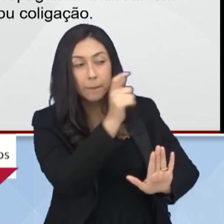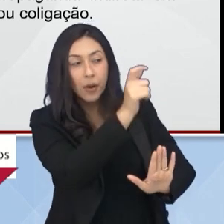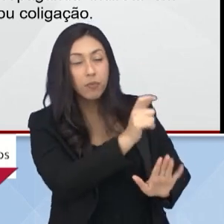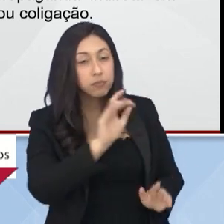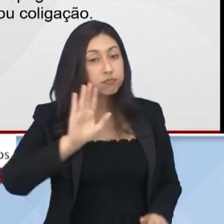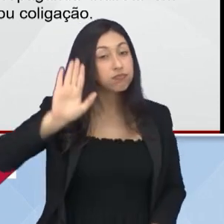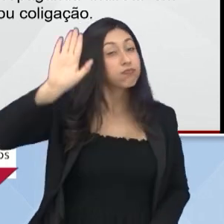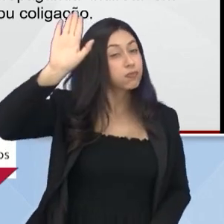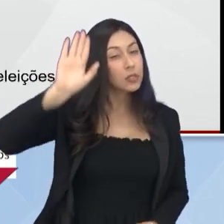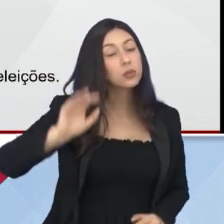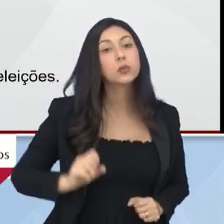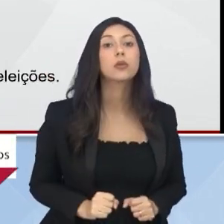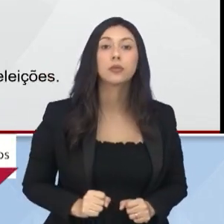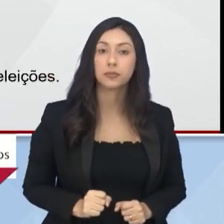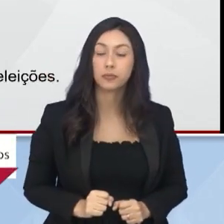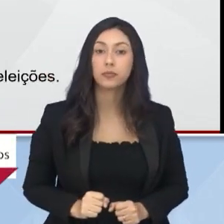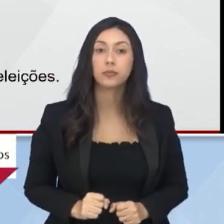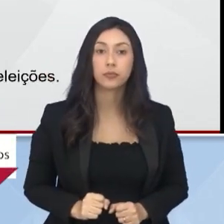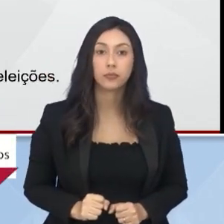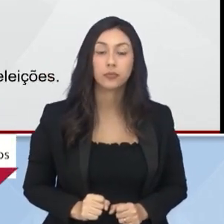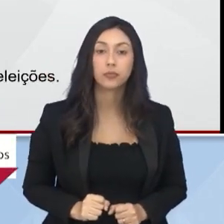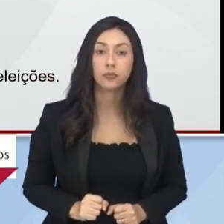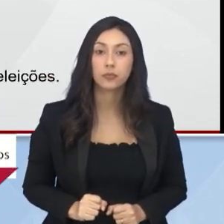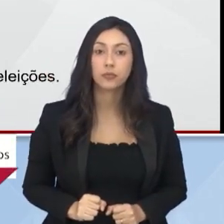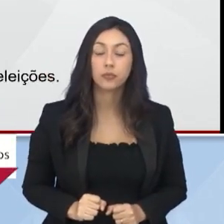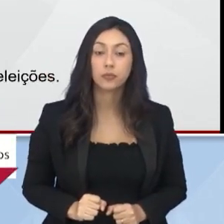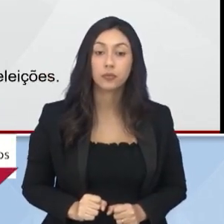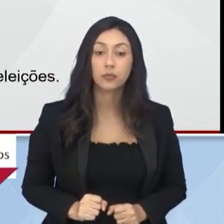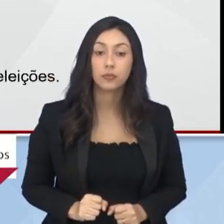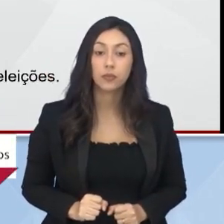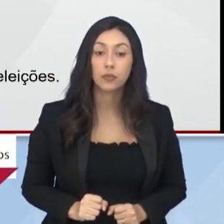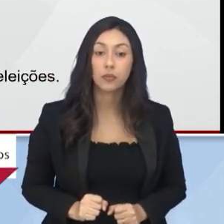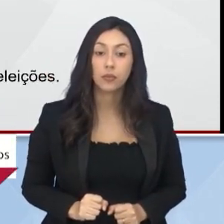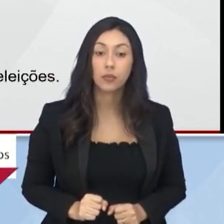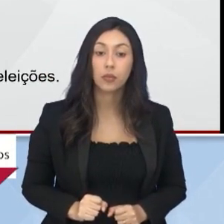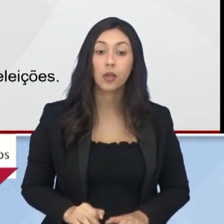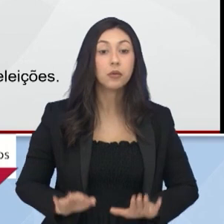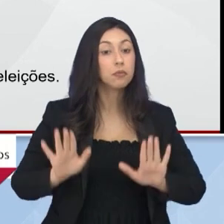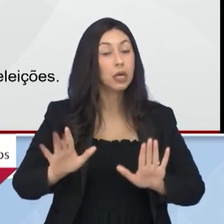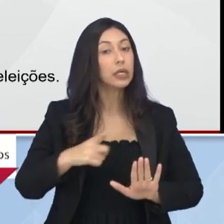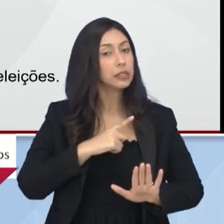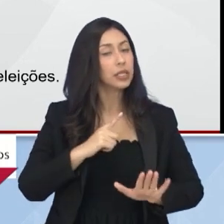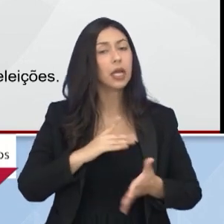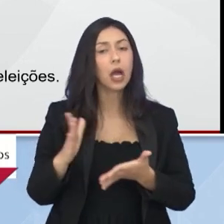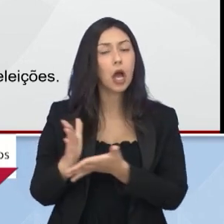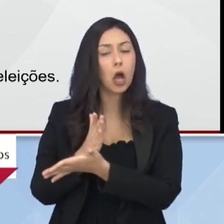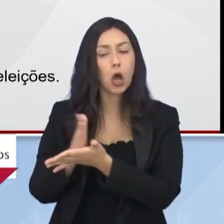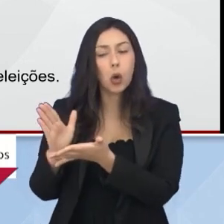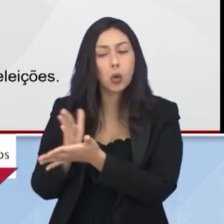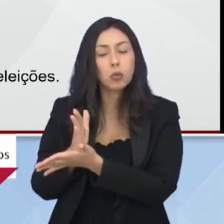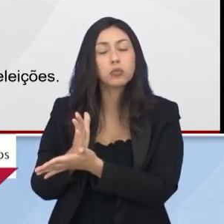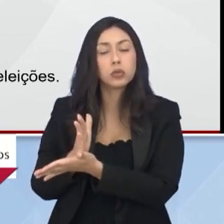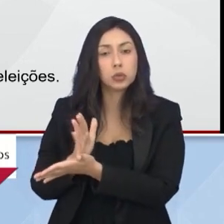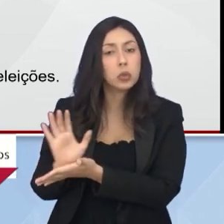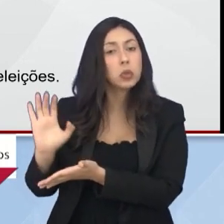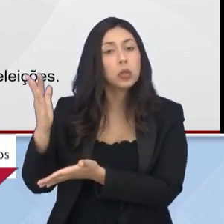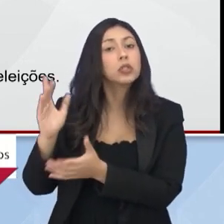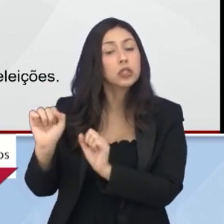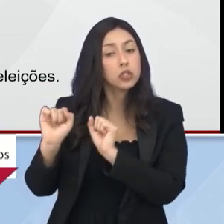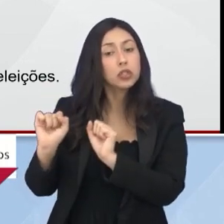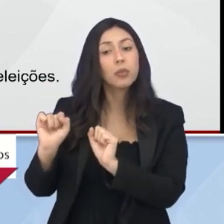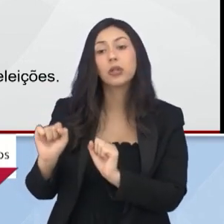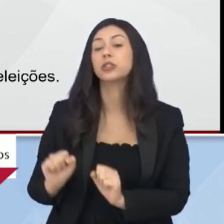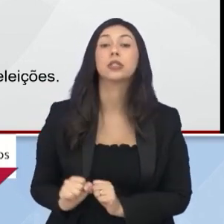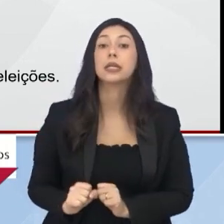qualquer forma salvo essas exceções então em caso de grave e